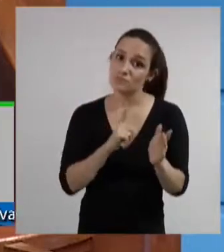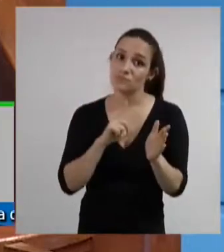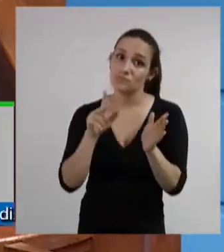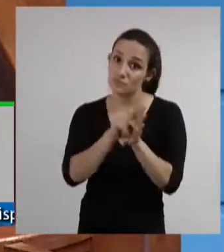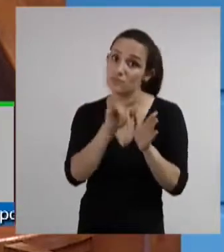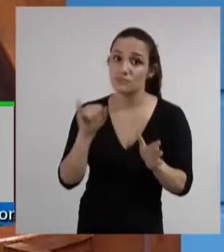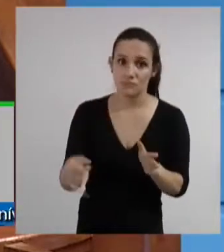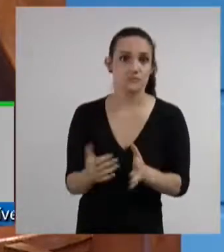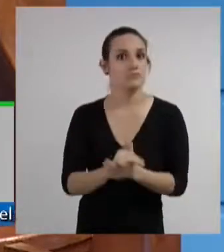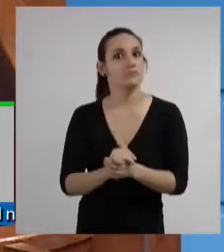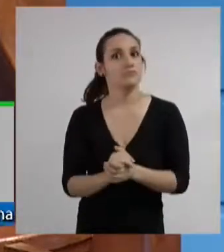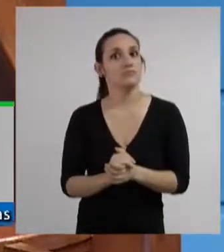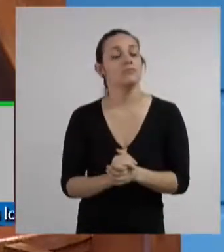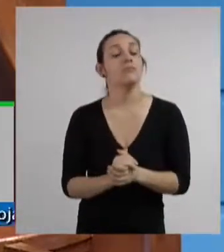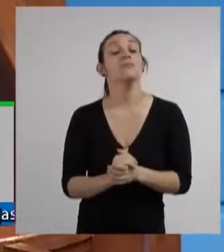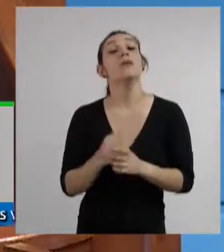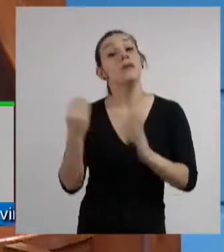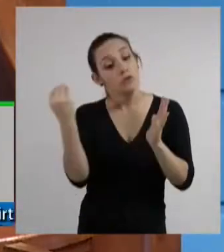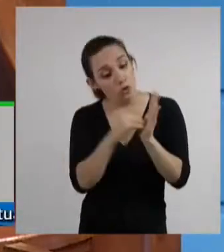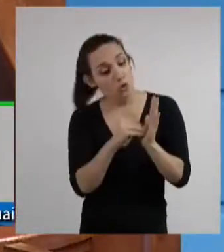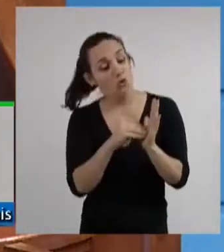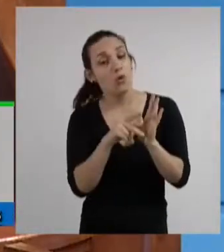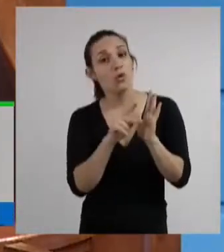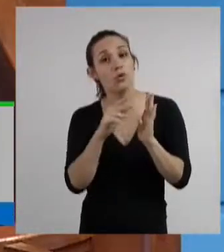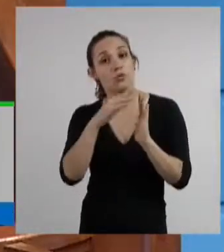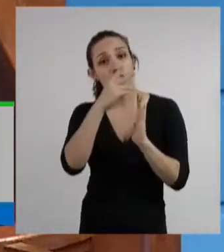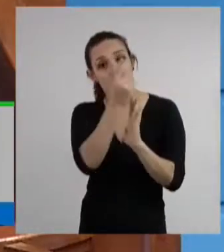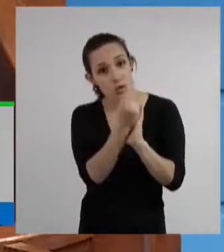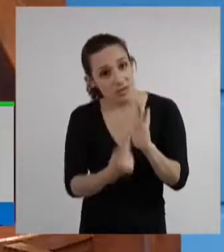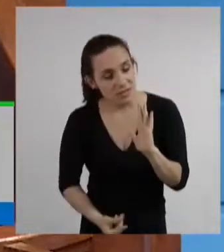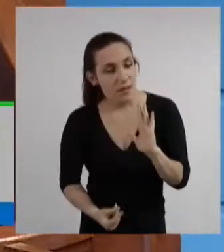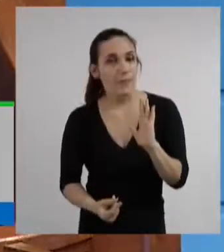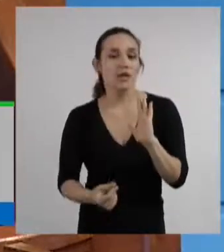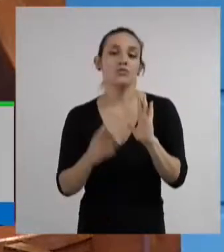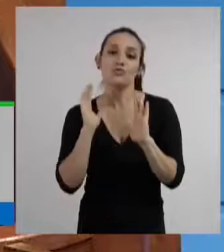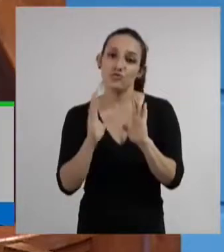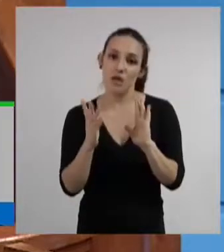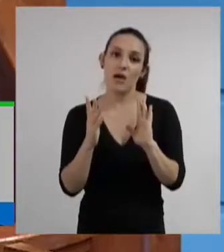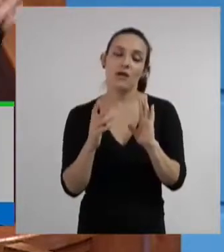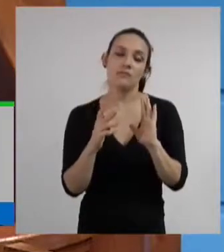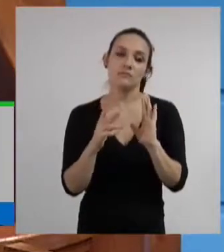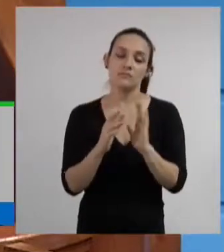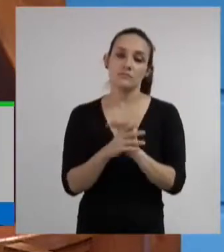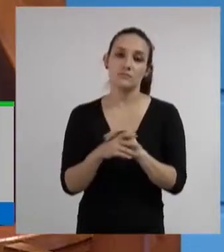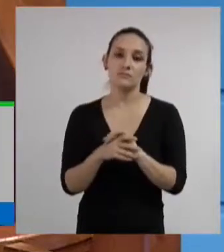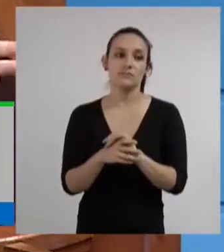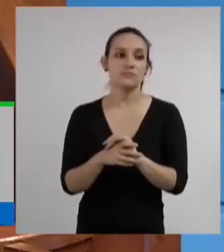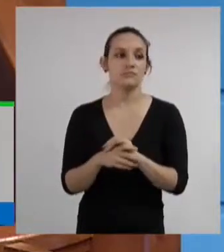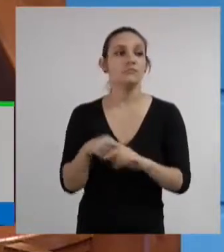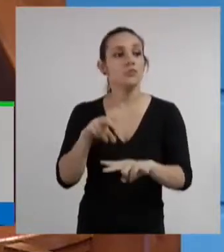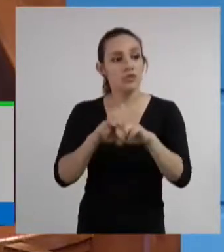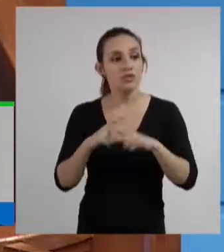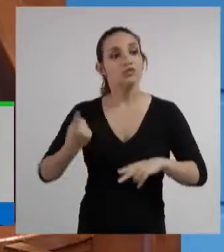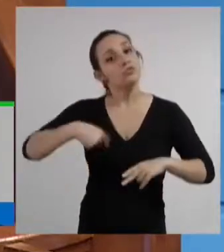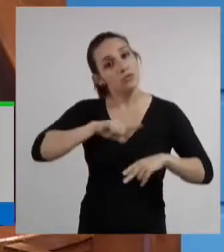no plano plurianual do Estado e com rubrica orçamentária. Então,